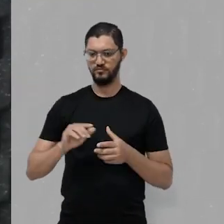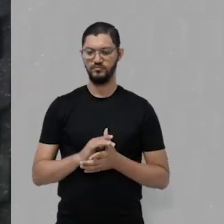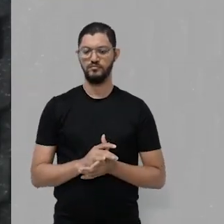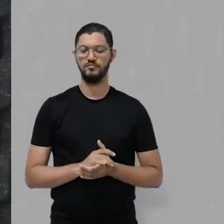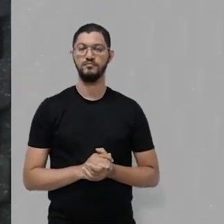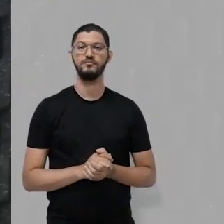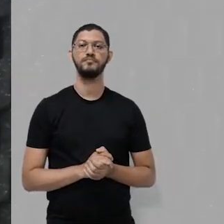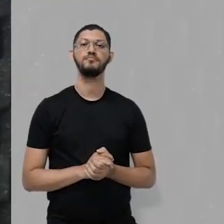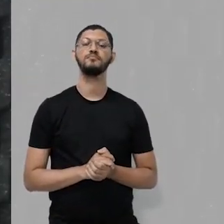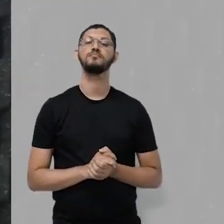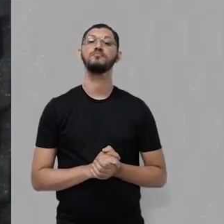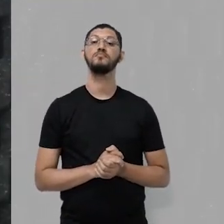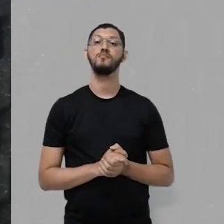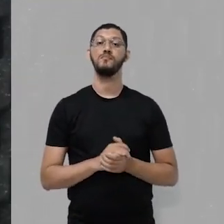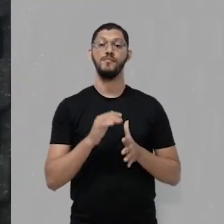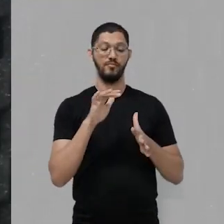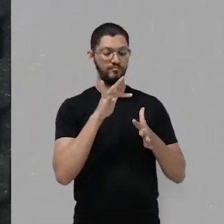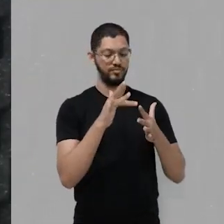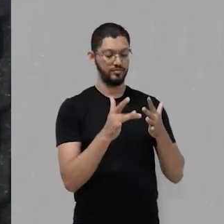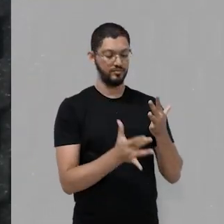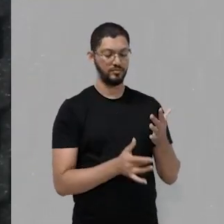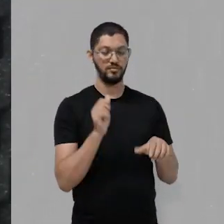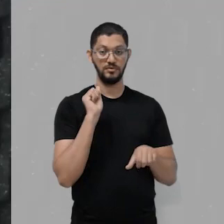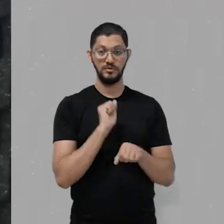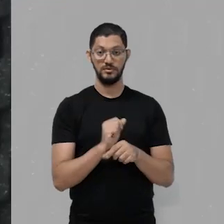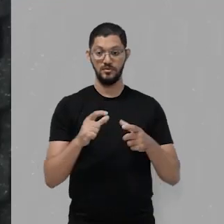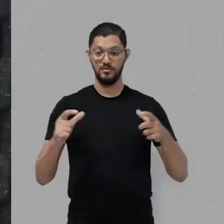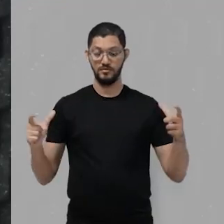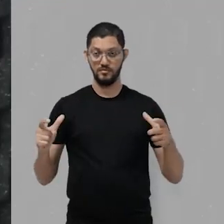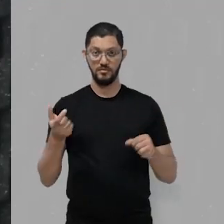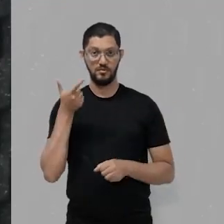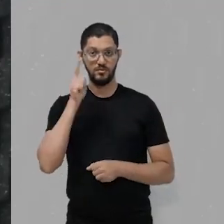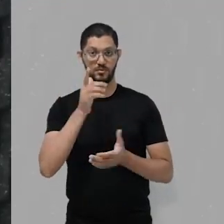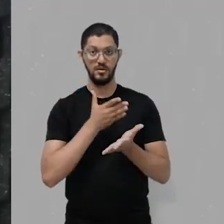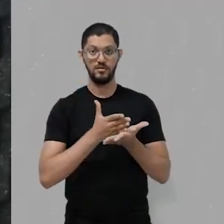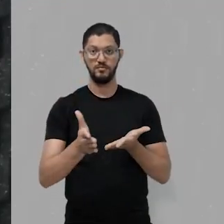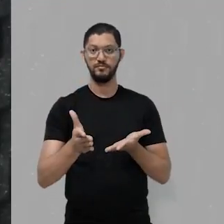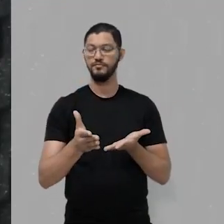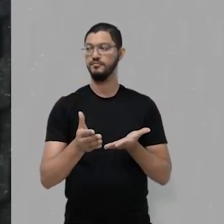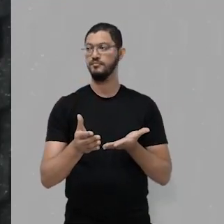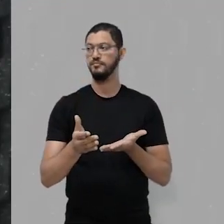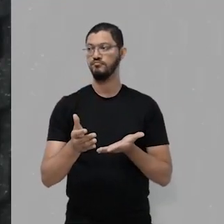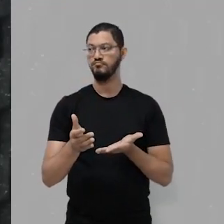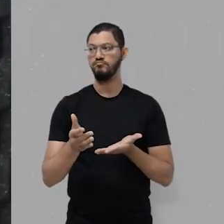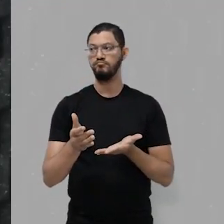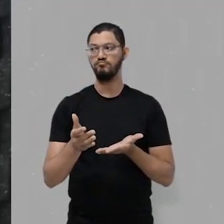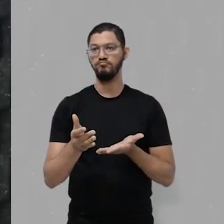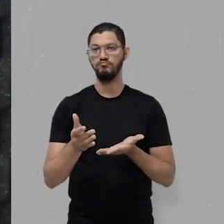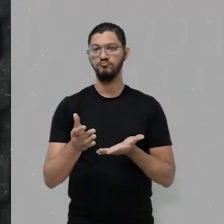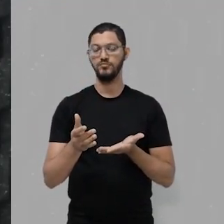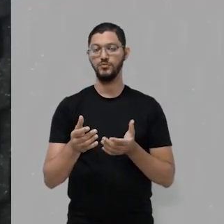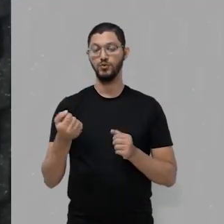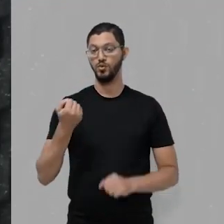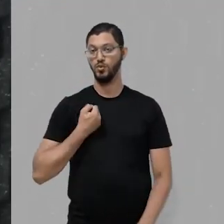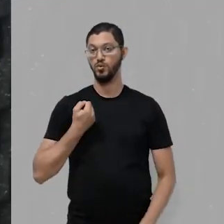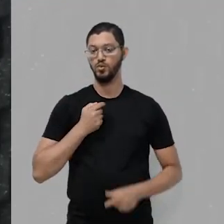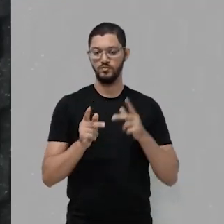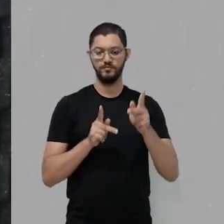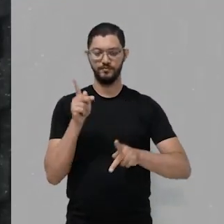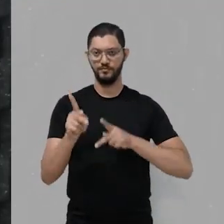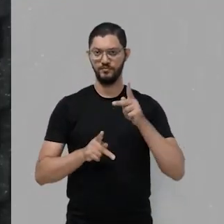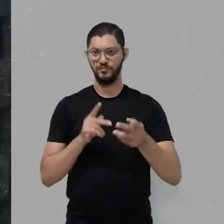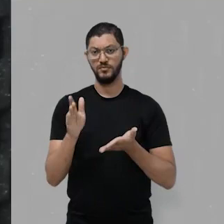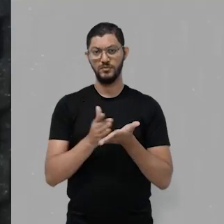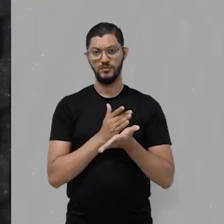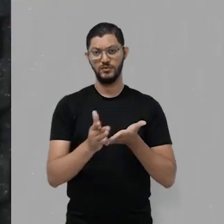que os fatores limitantes do meio começam a atuar. E o número de indivíduos das populações, enquanto